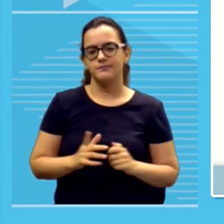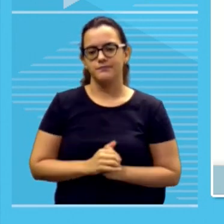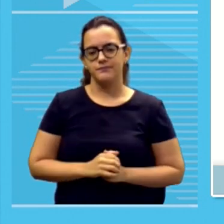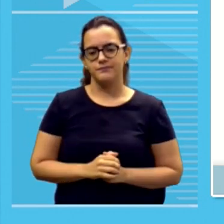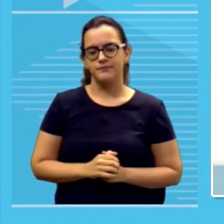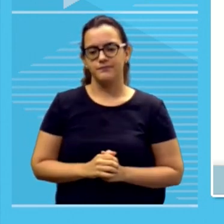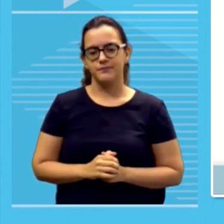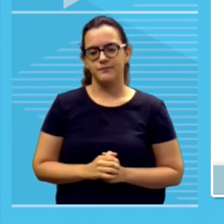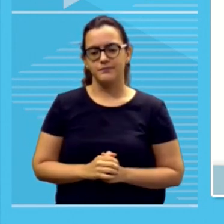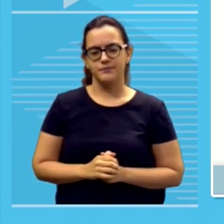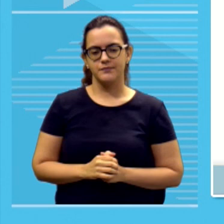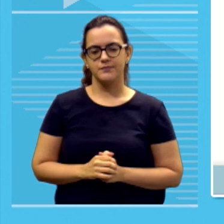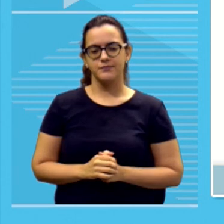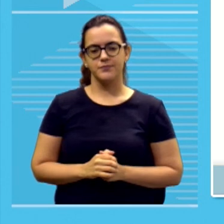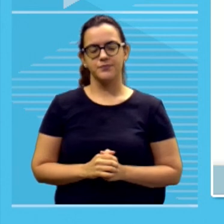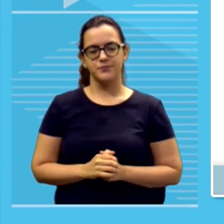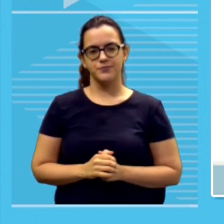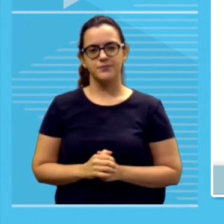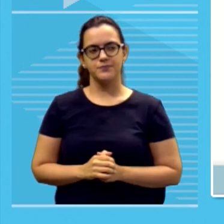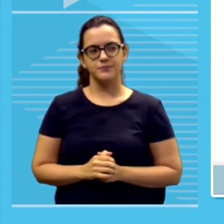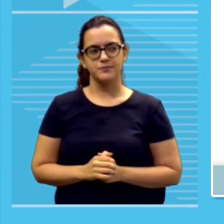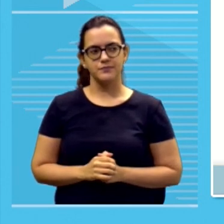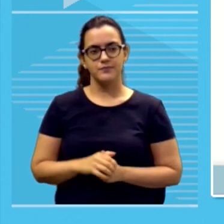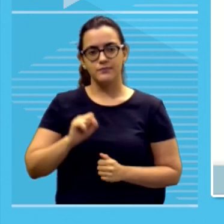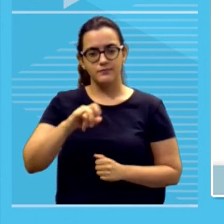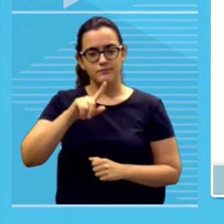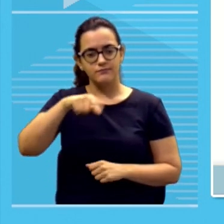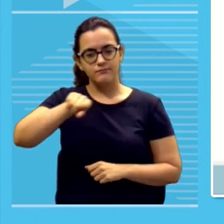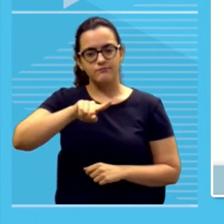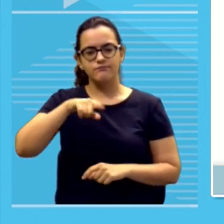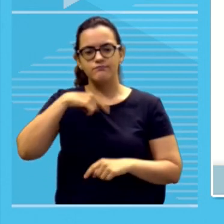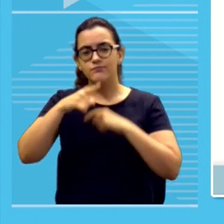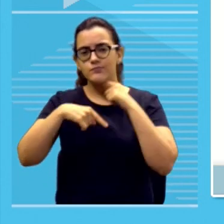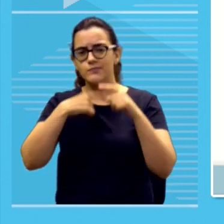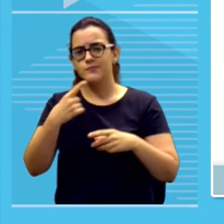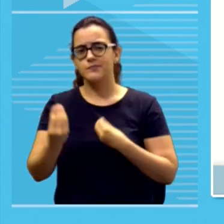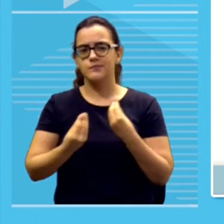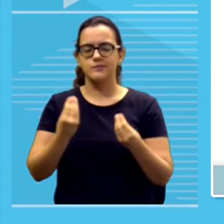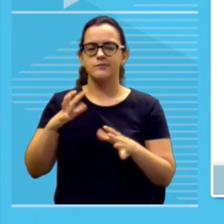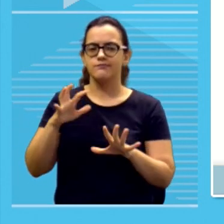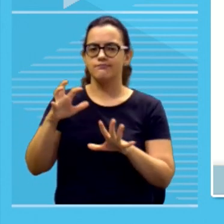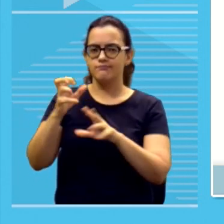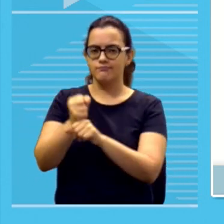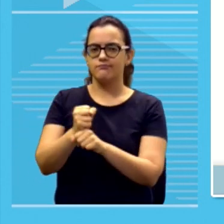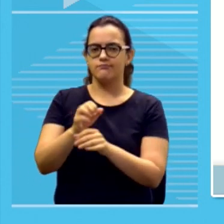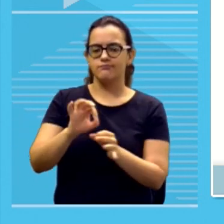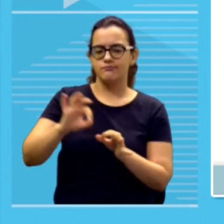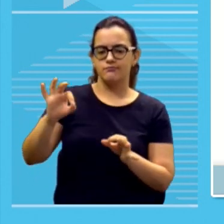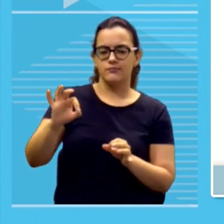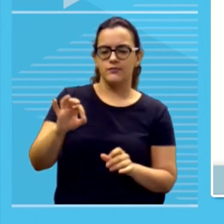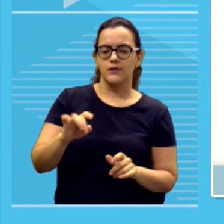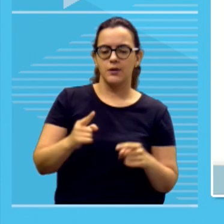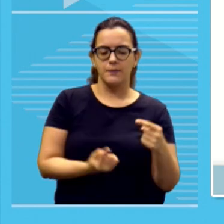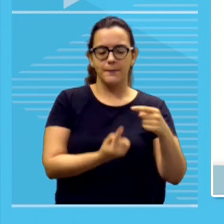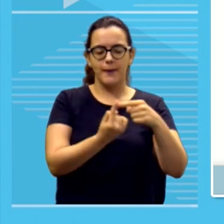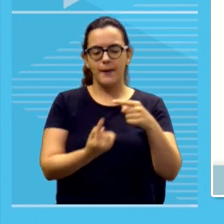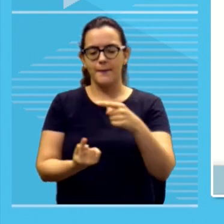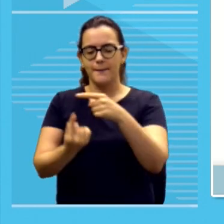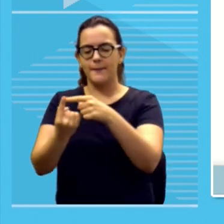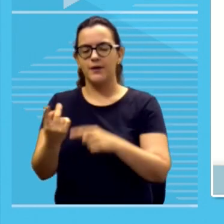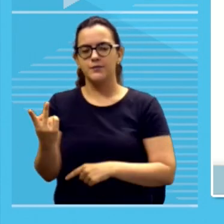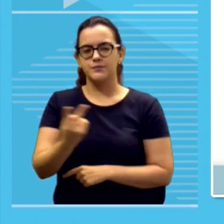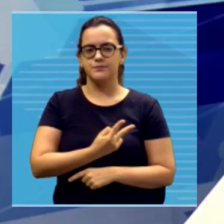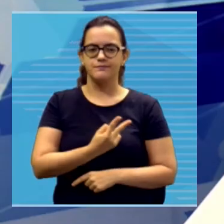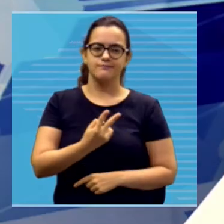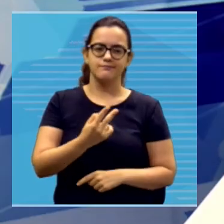pontos a e esses pontos B dúvidas com relação ao cálculo da distância entre dois pontos eu acredito que não aquela lá do